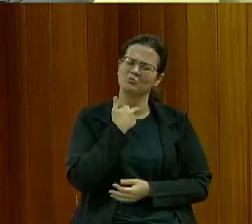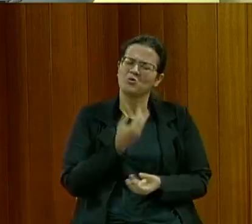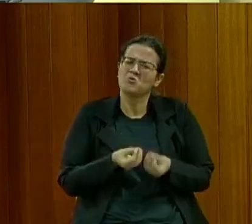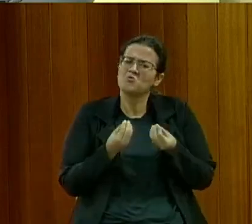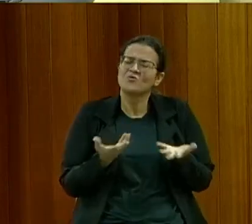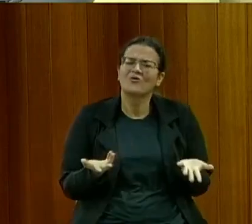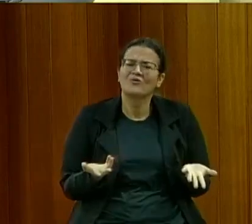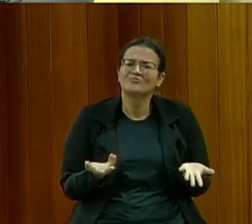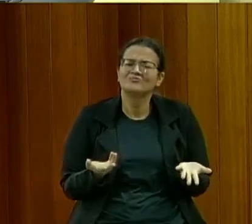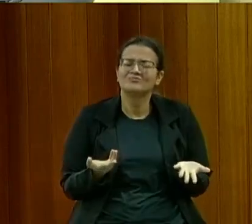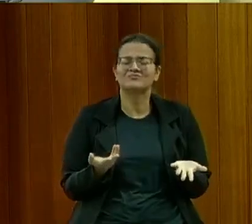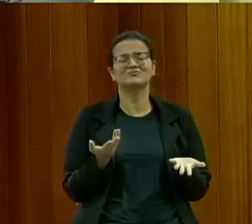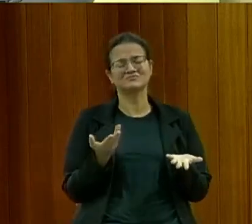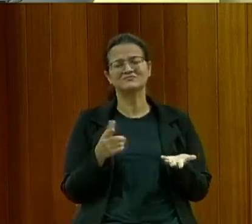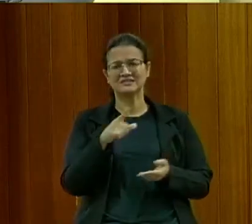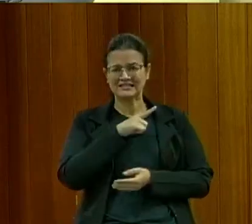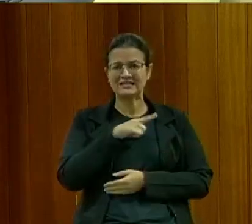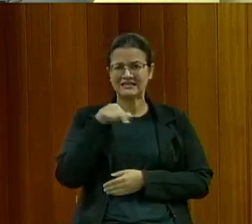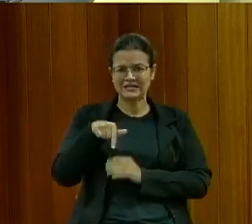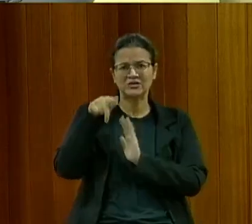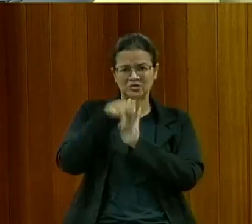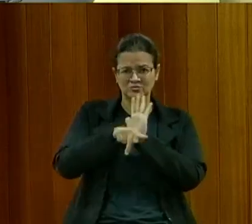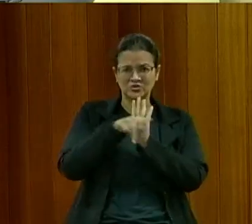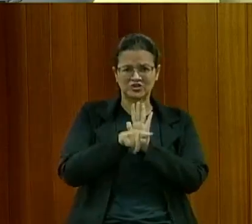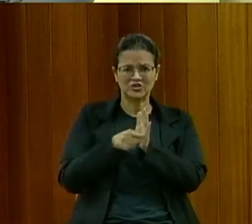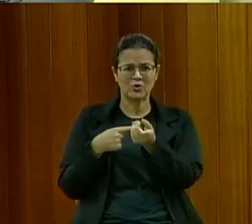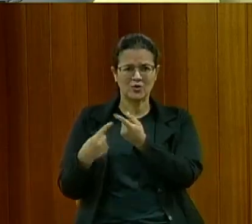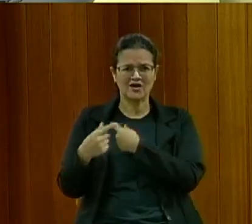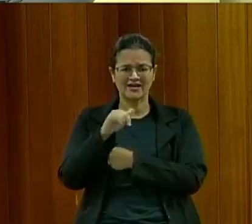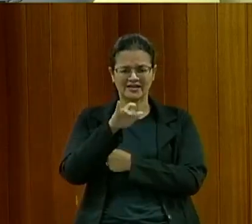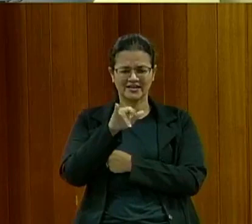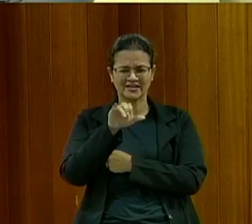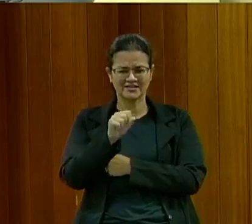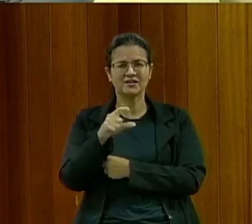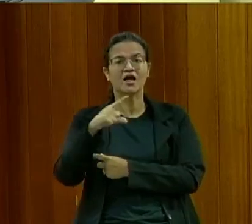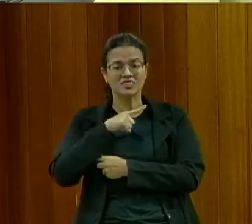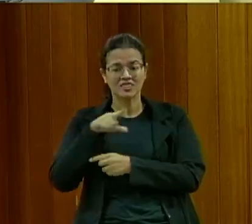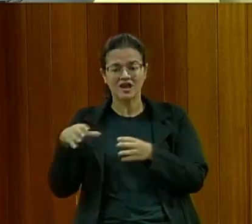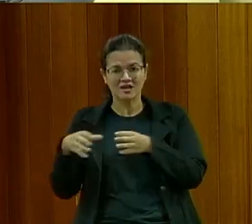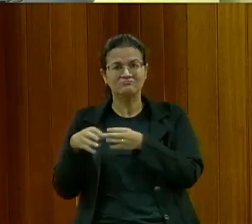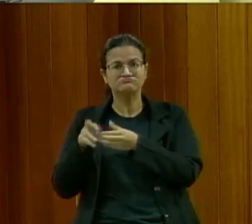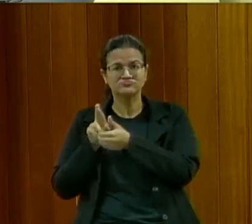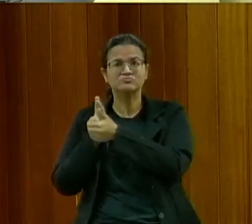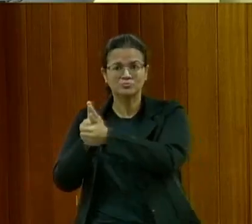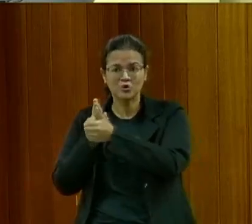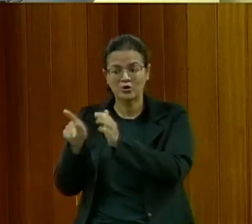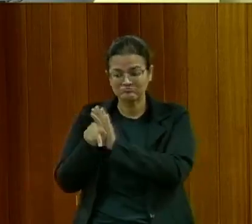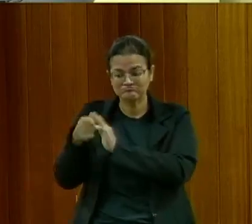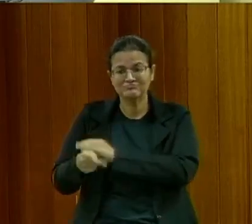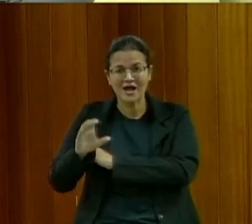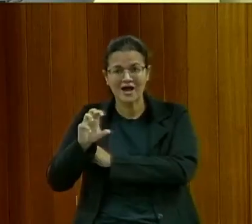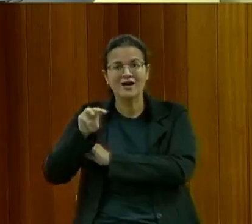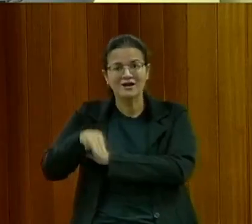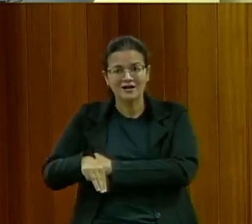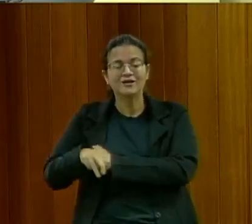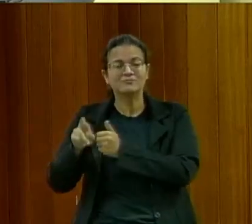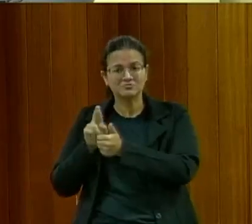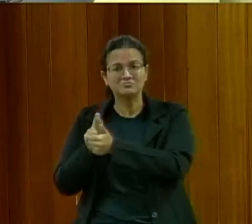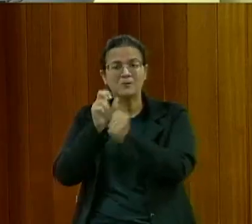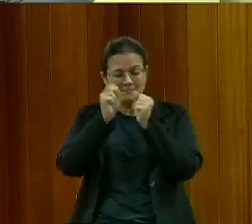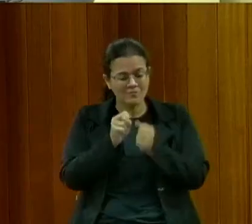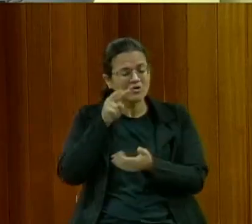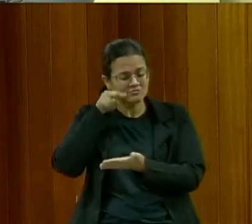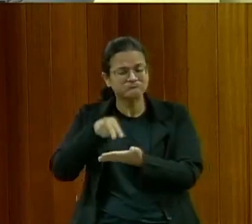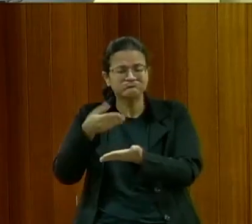no projeto da Agrovires Rezende, está o parecer da Procuradoria Jurídica dessa casa, vereador Azulim. Pode pegar e ver, com todos